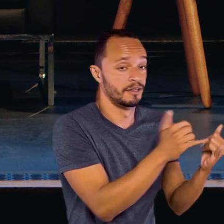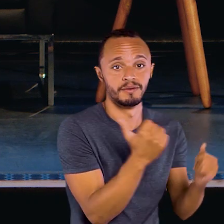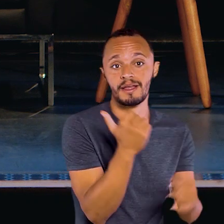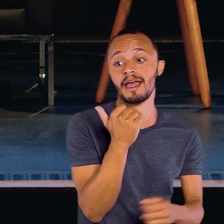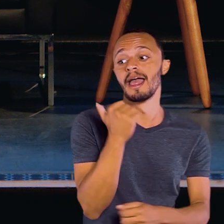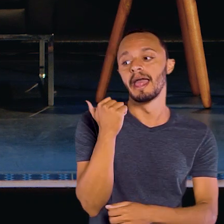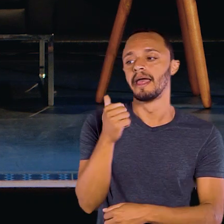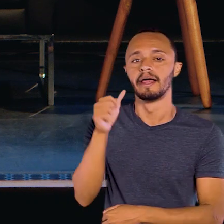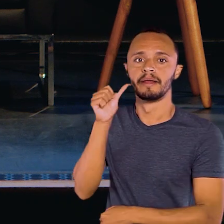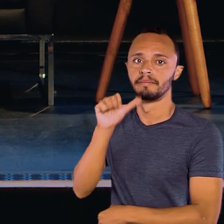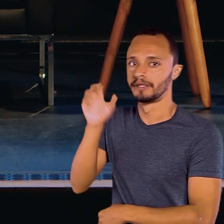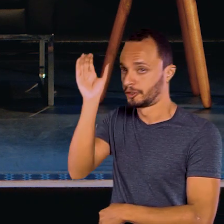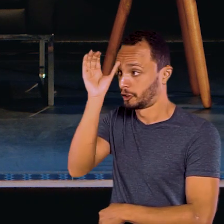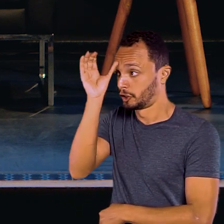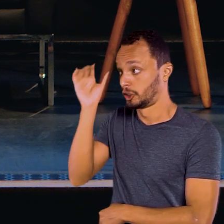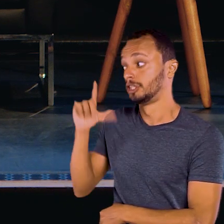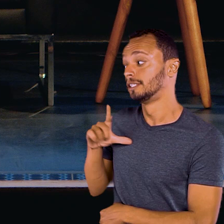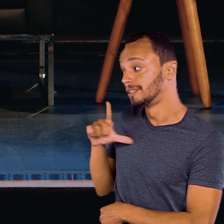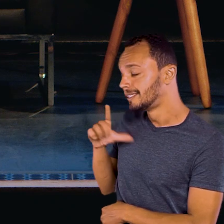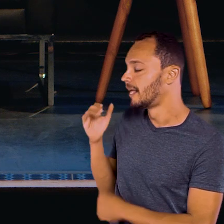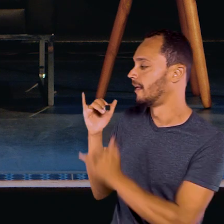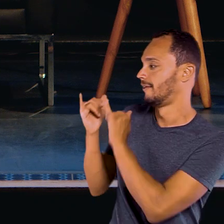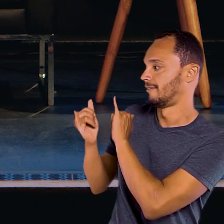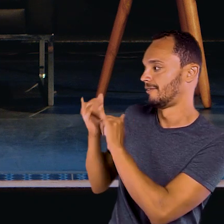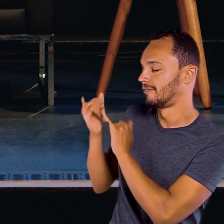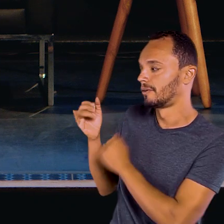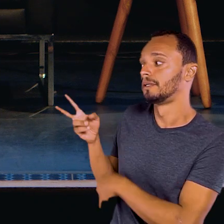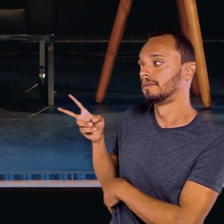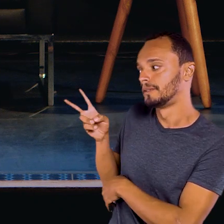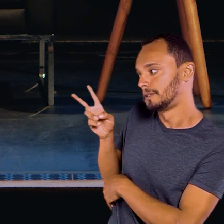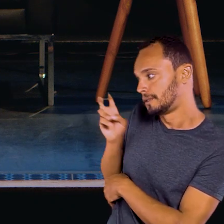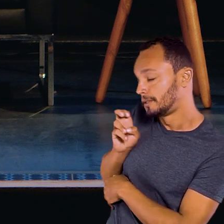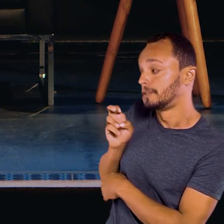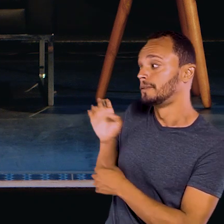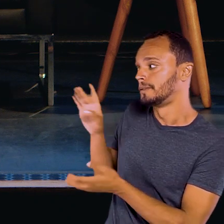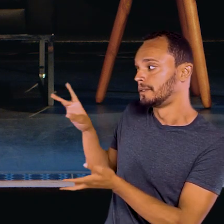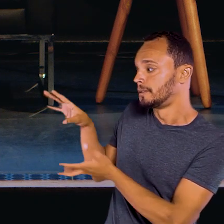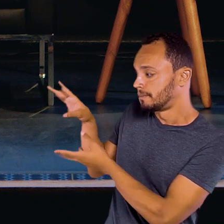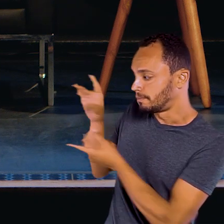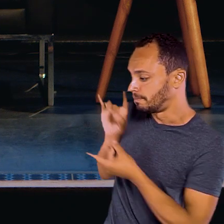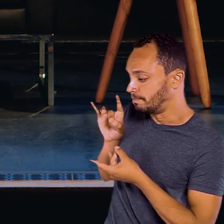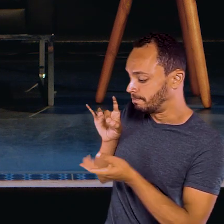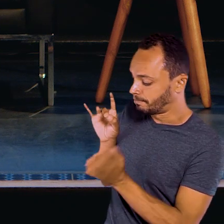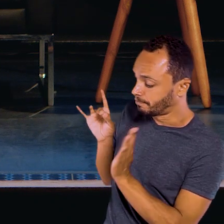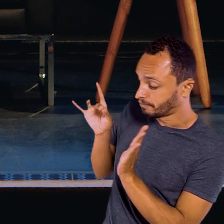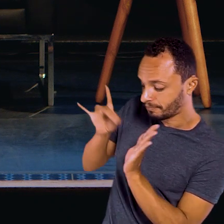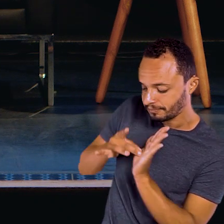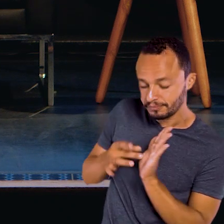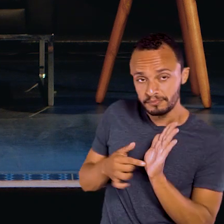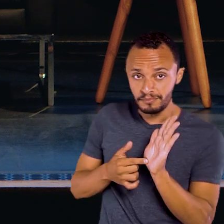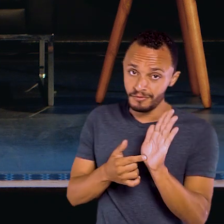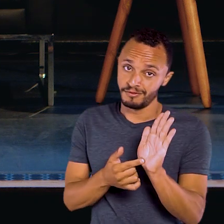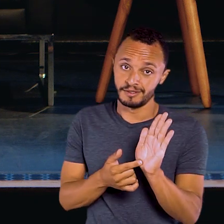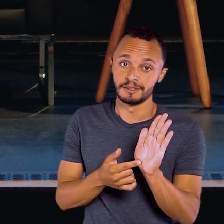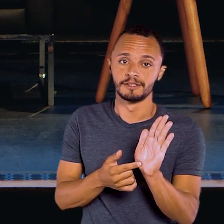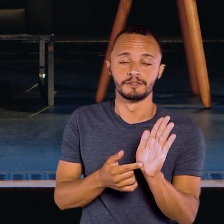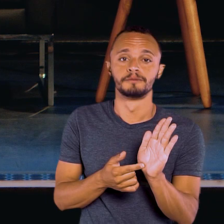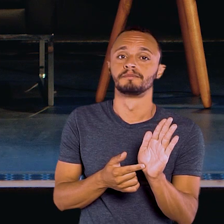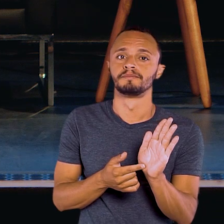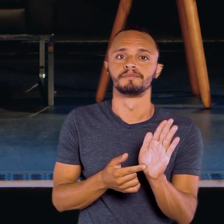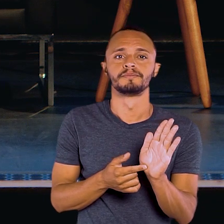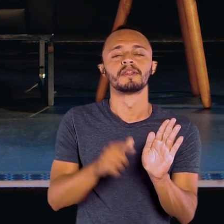verdade. Então, é isso, né? É a gente começar a devolver. Acho que a nossa literatura devolve